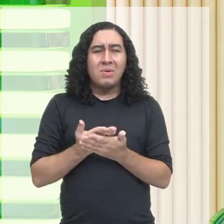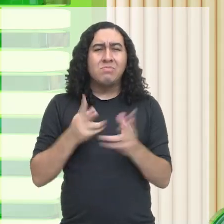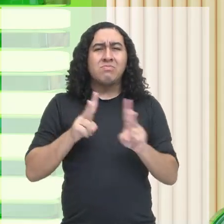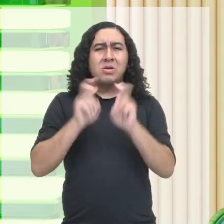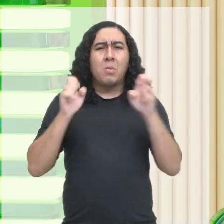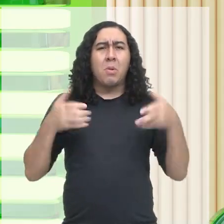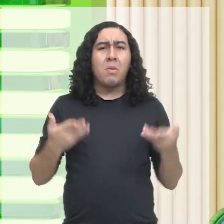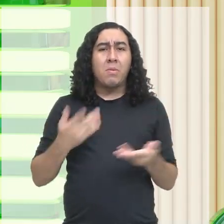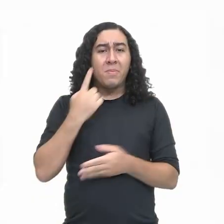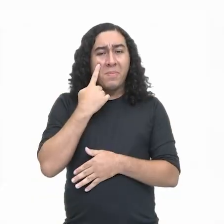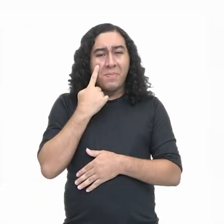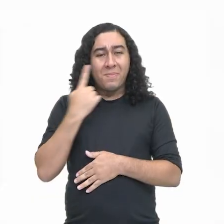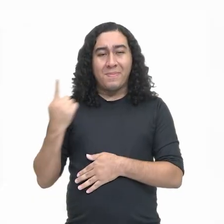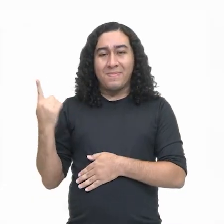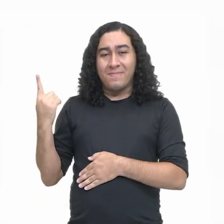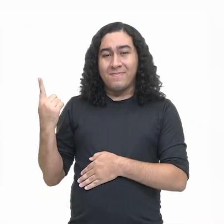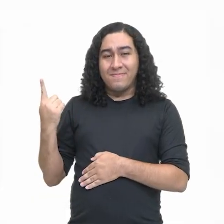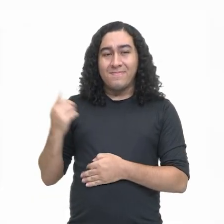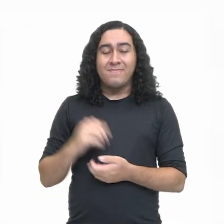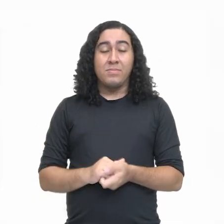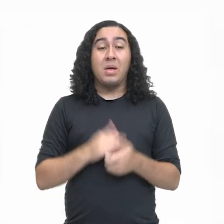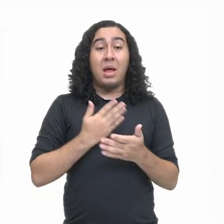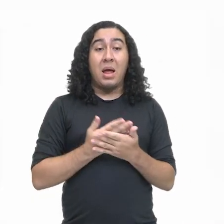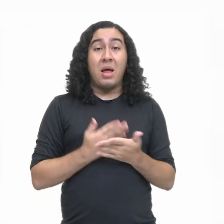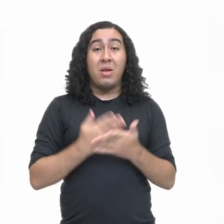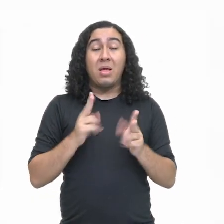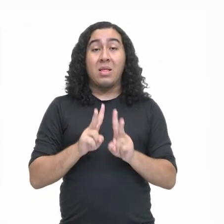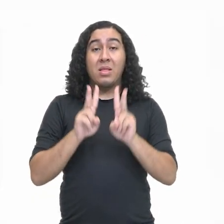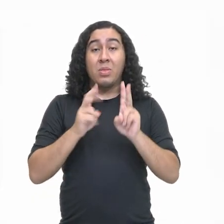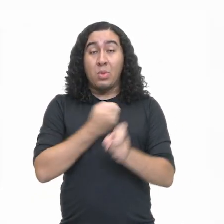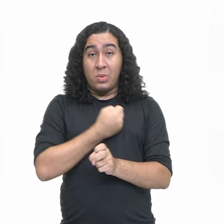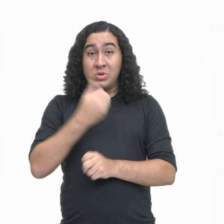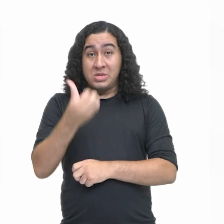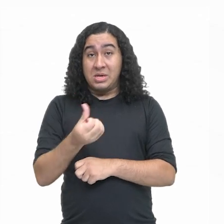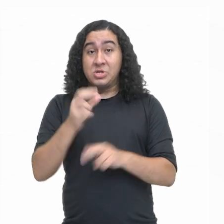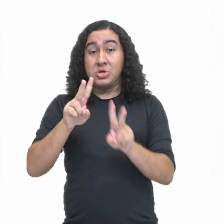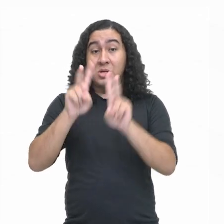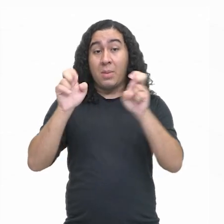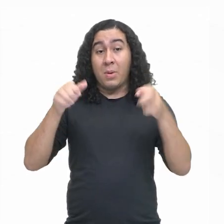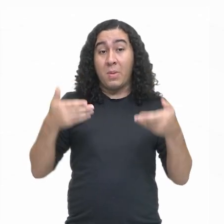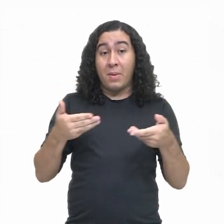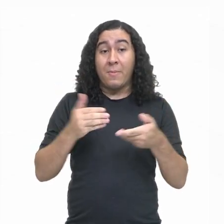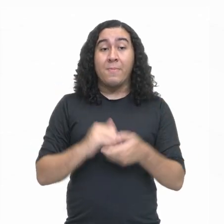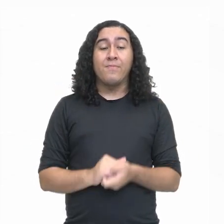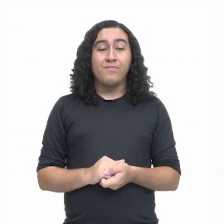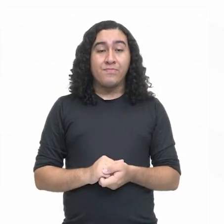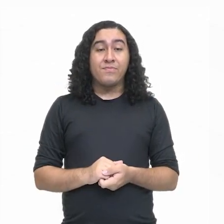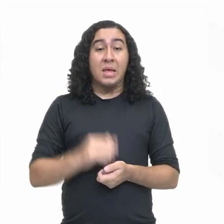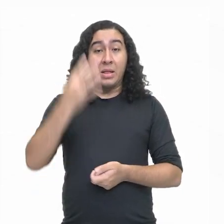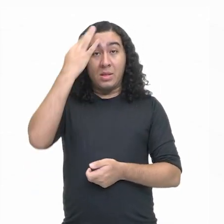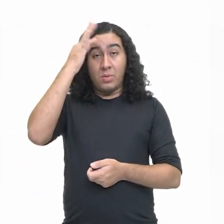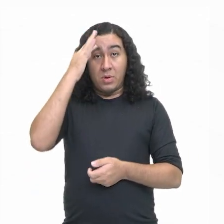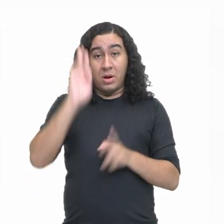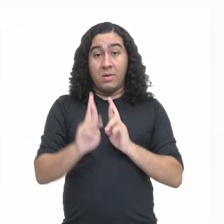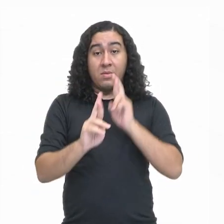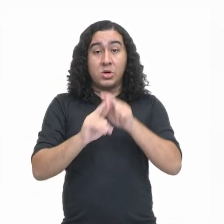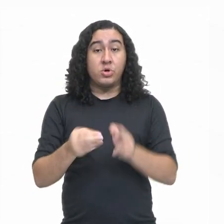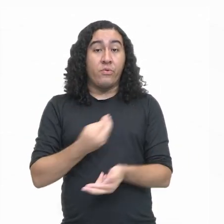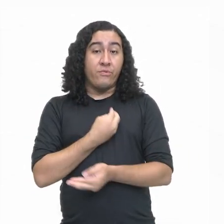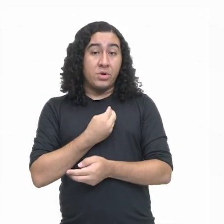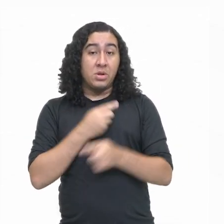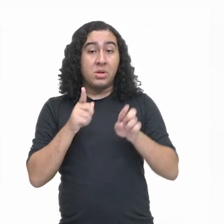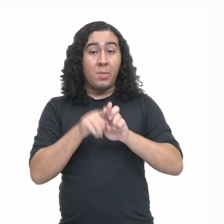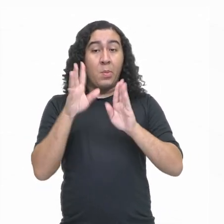ser o assunto da nossa aula. A nossa aula de número 6 tem por objeto de conhecimento teorias relacionadas à